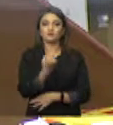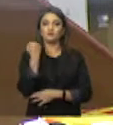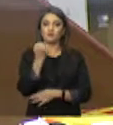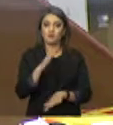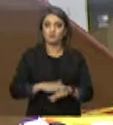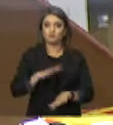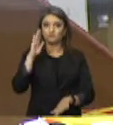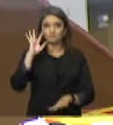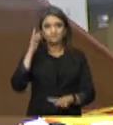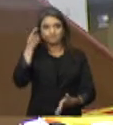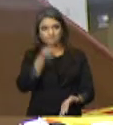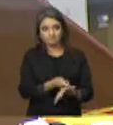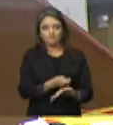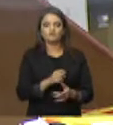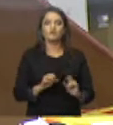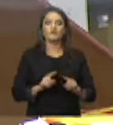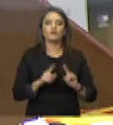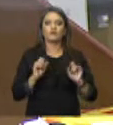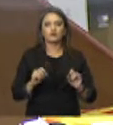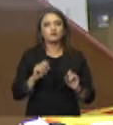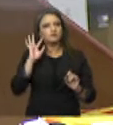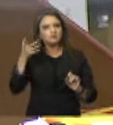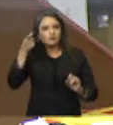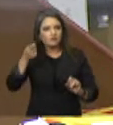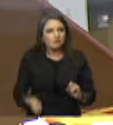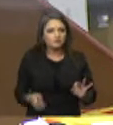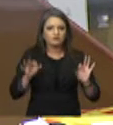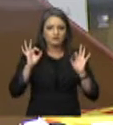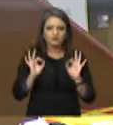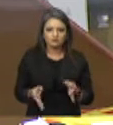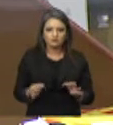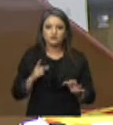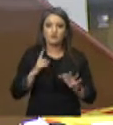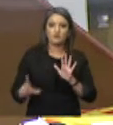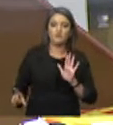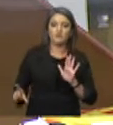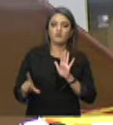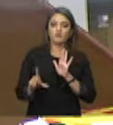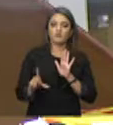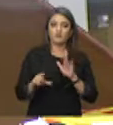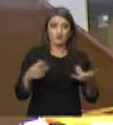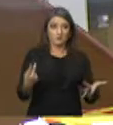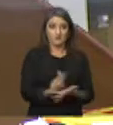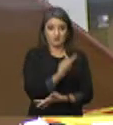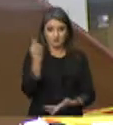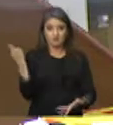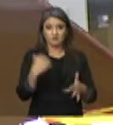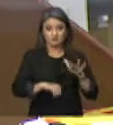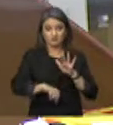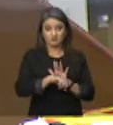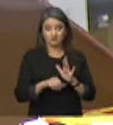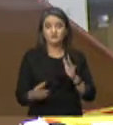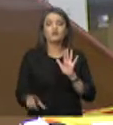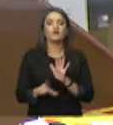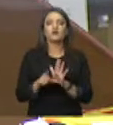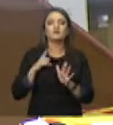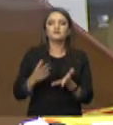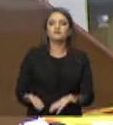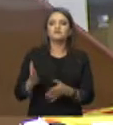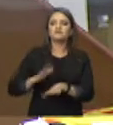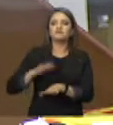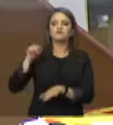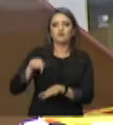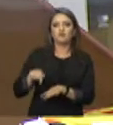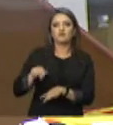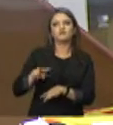da perpetração do delito se depois da perpetração do delito a lei dispuser e a imposição de pena mais leve dali corrente